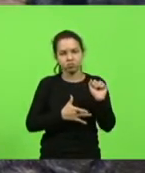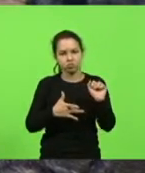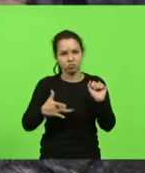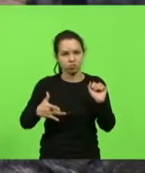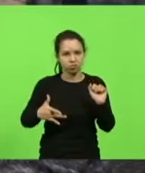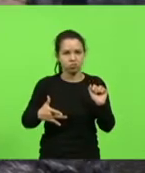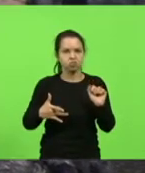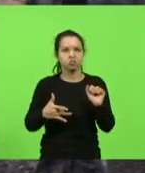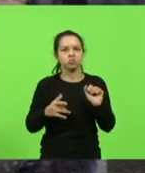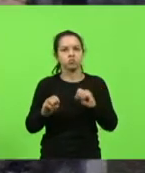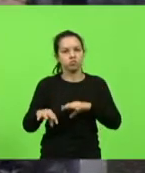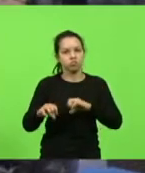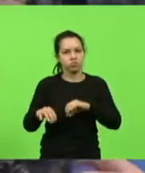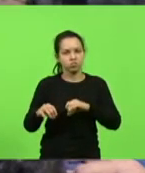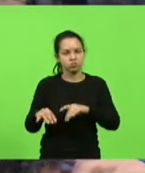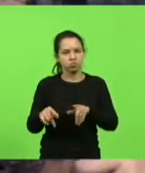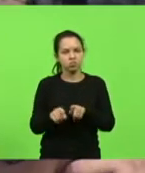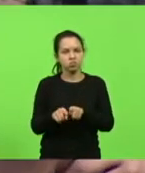do ensino, como que se chama lá?